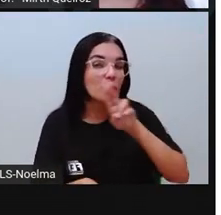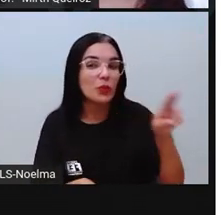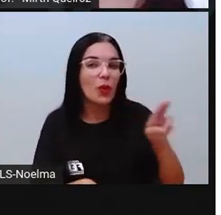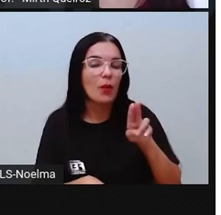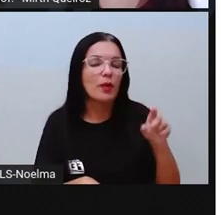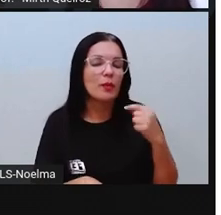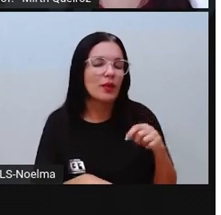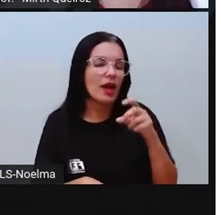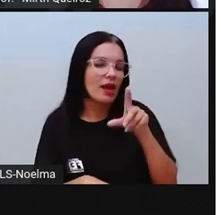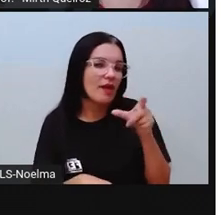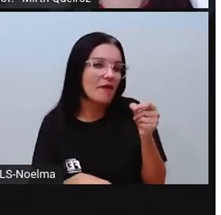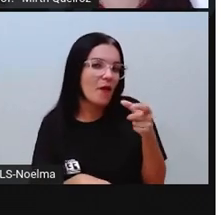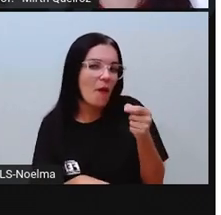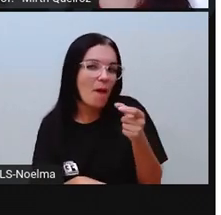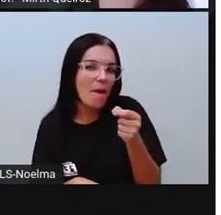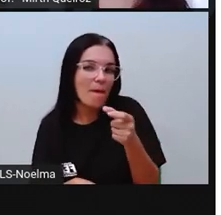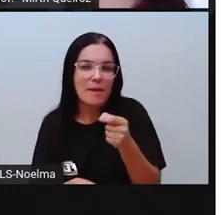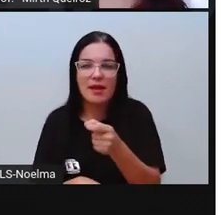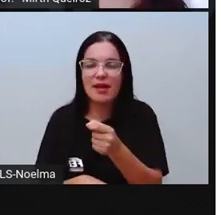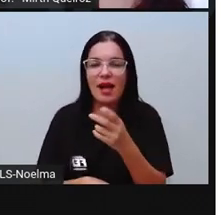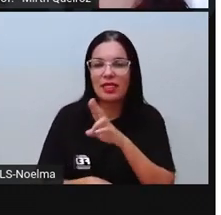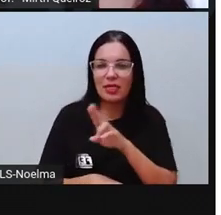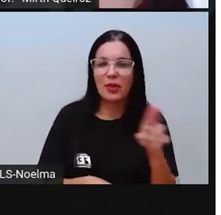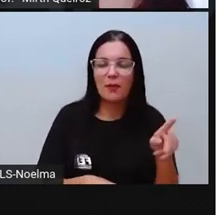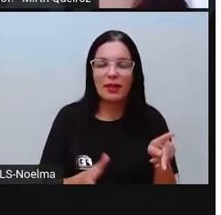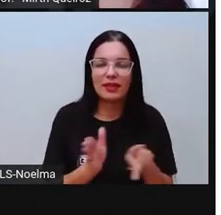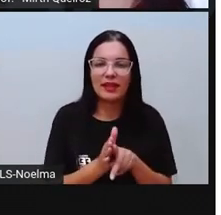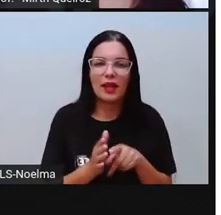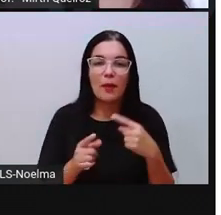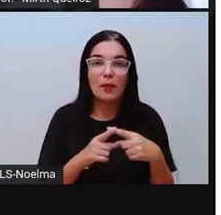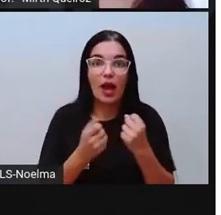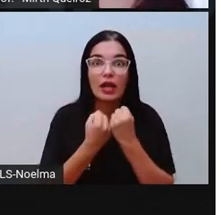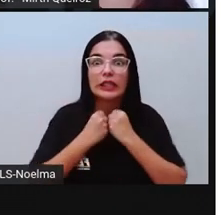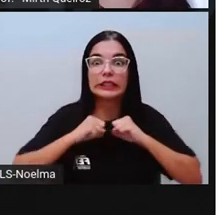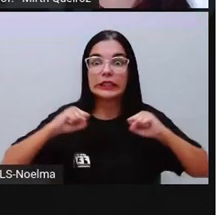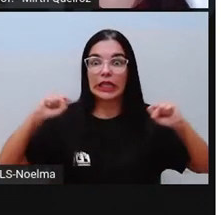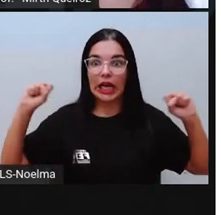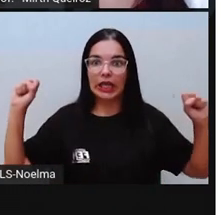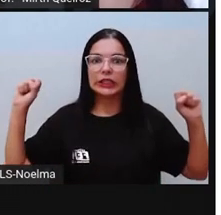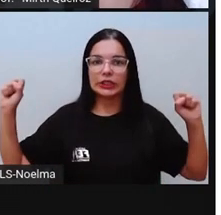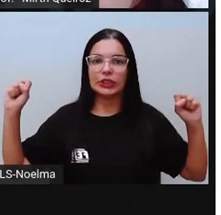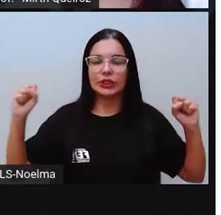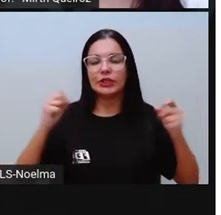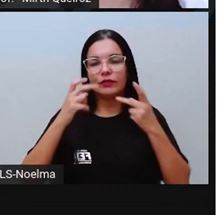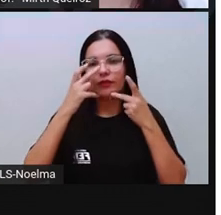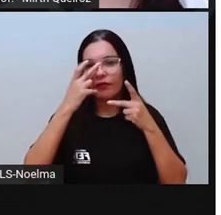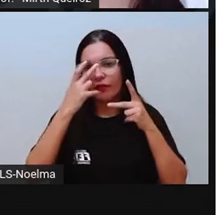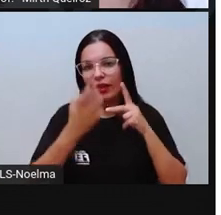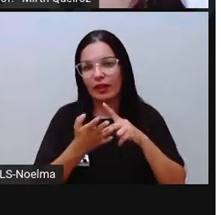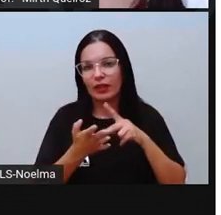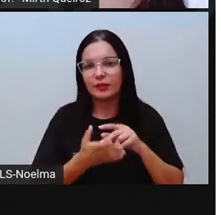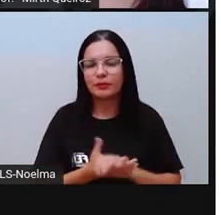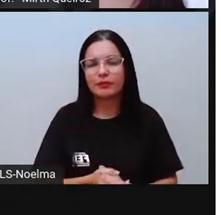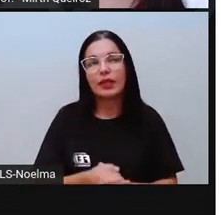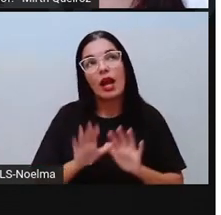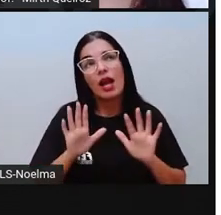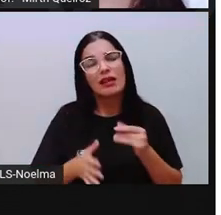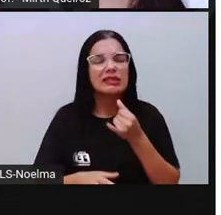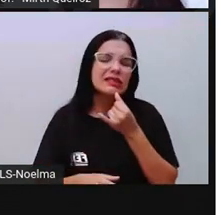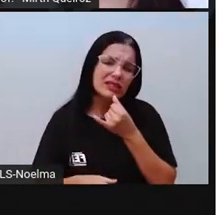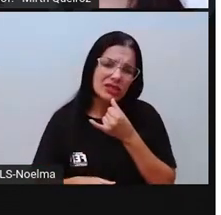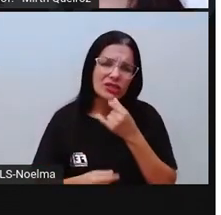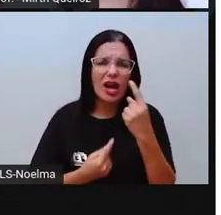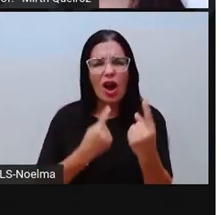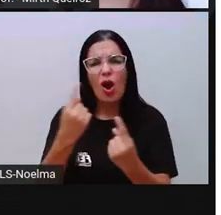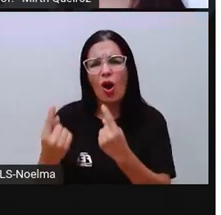adoram aí as formigas. Por isso que eles recebem esse nome. Gigante porque eles são realmente muito grandes. Infelizmente, em